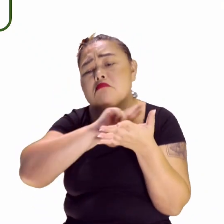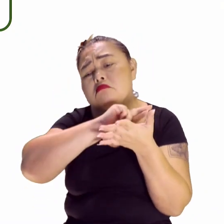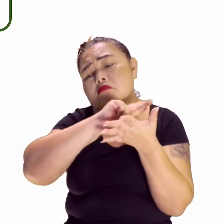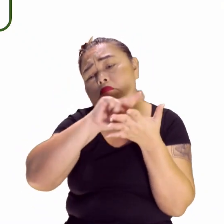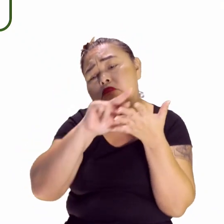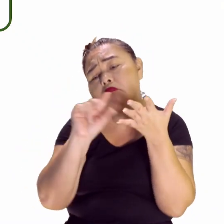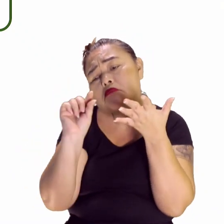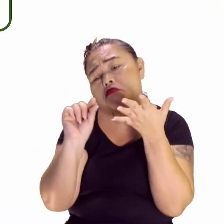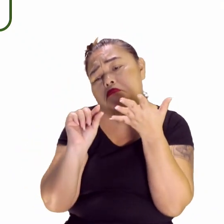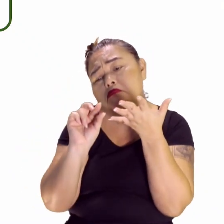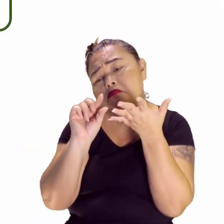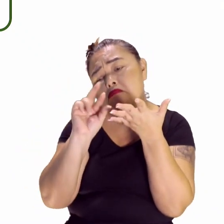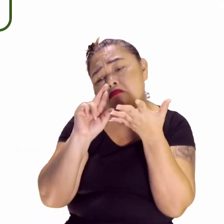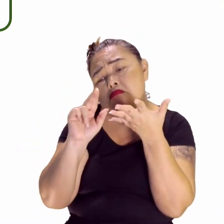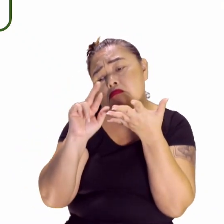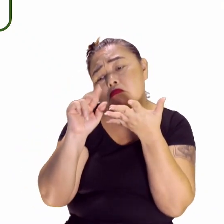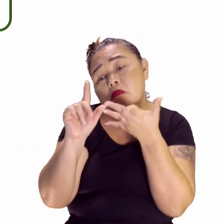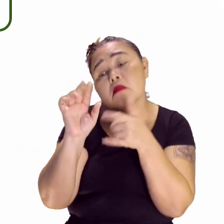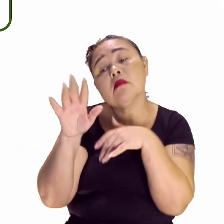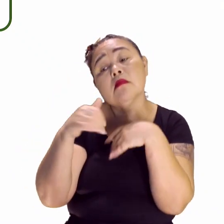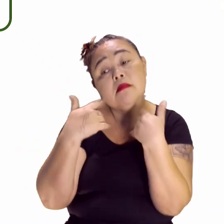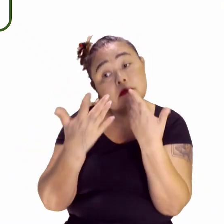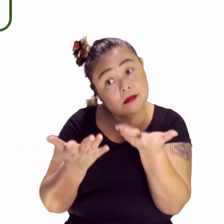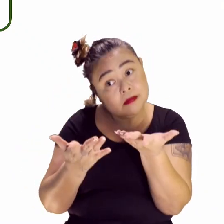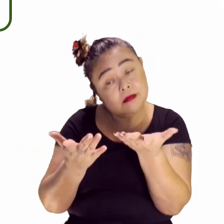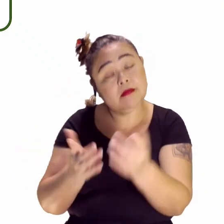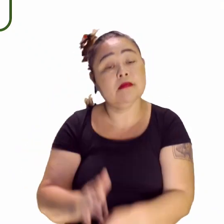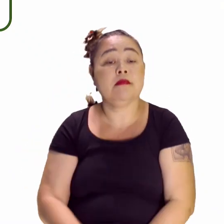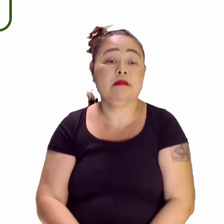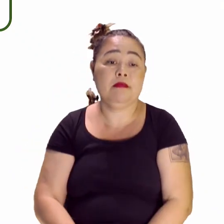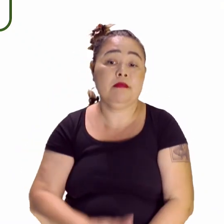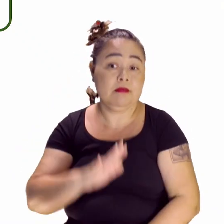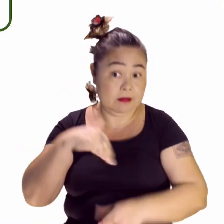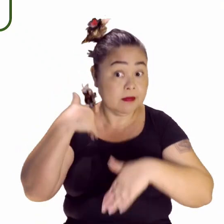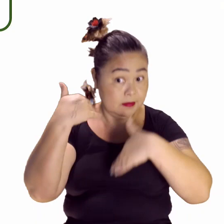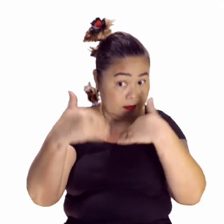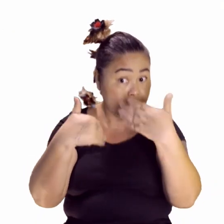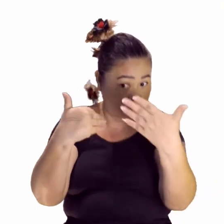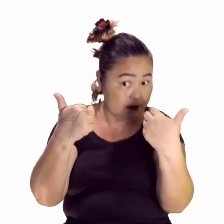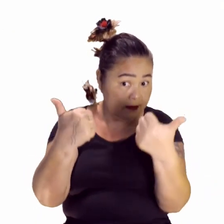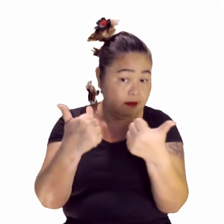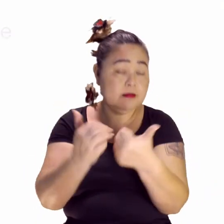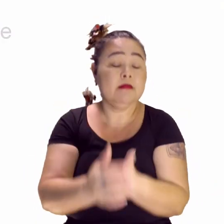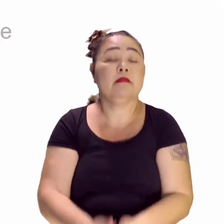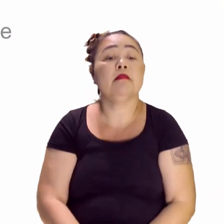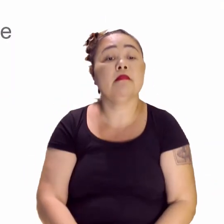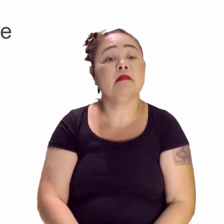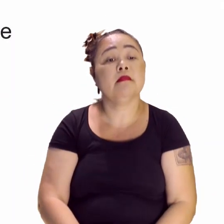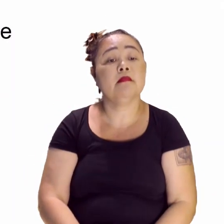industrial ainda é pouco diversificado. Ainda, professor Jorge. É isso aí. A gente vai avançar.